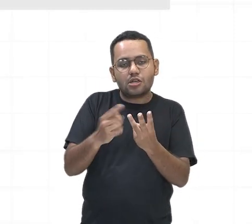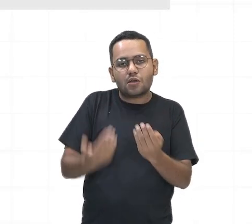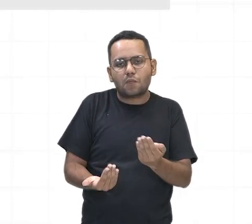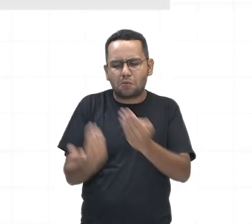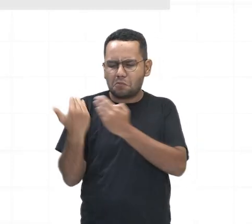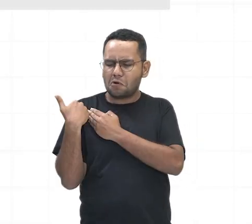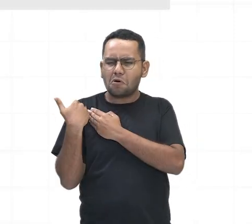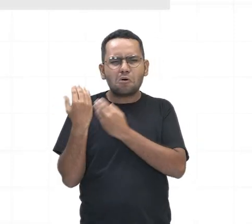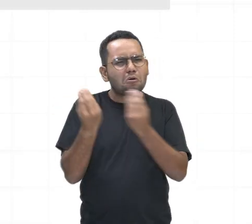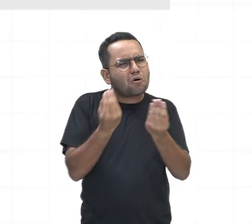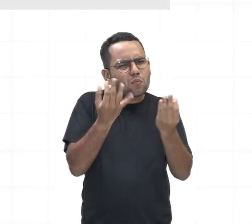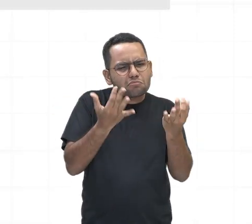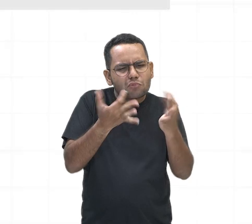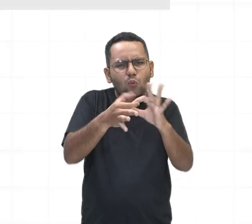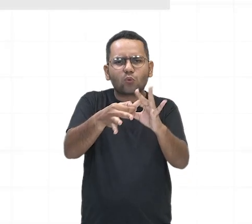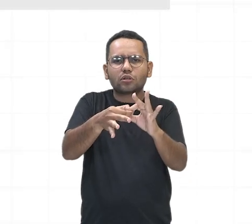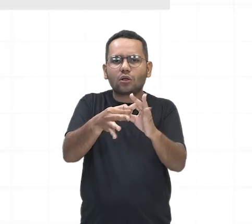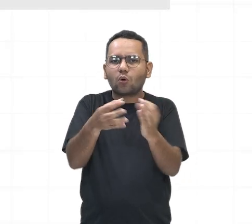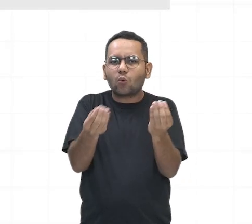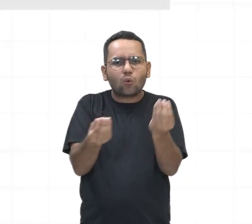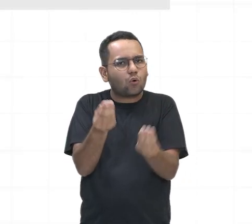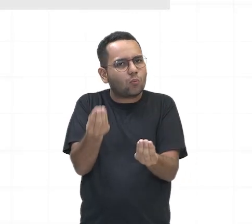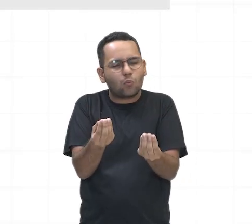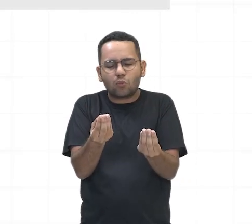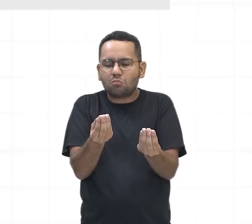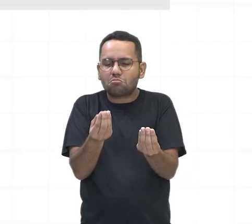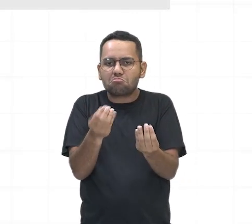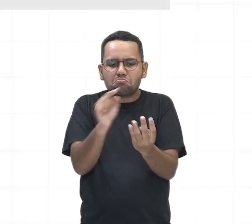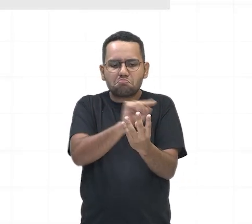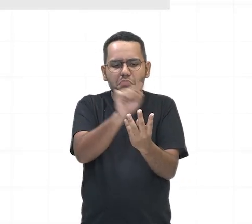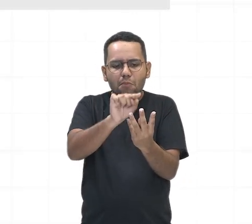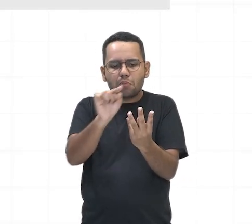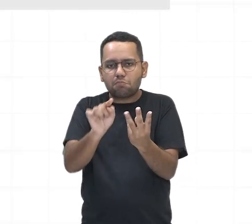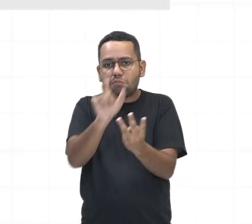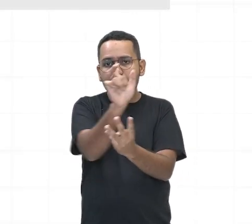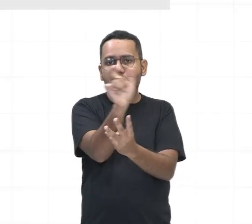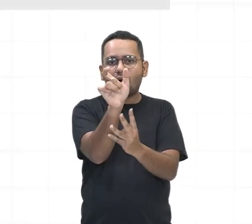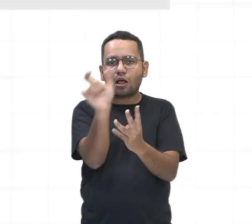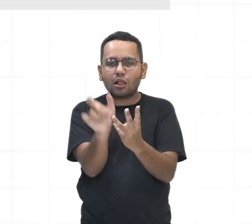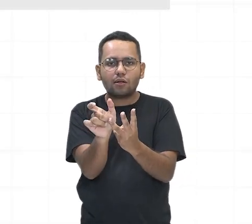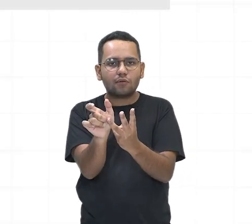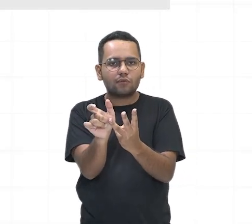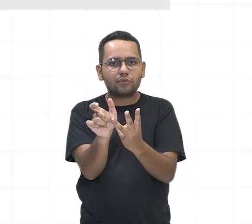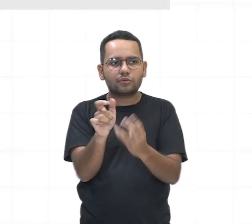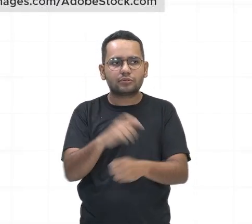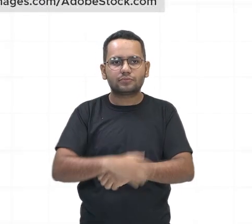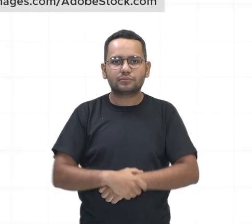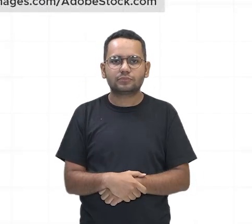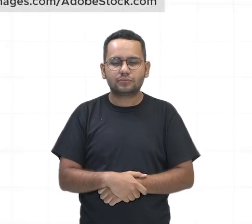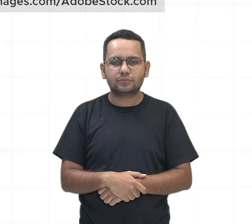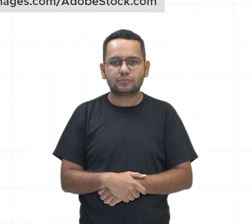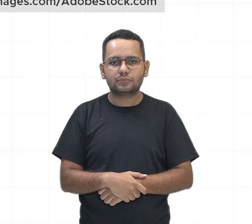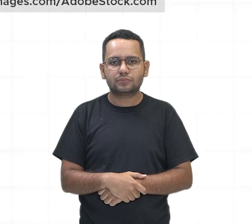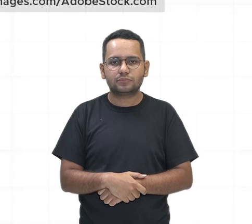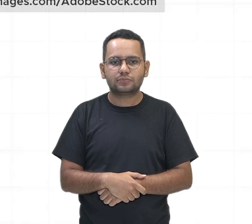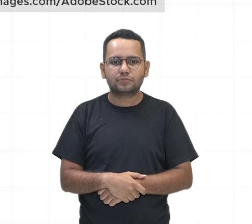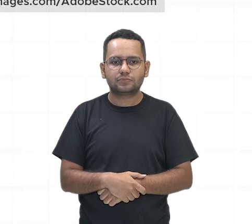entre esses três conceitos, entre esses três elementos